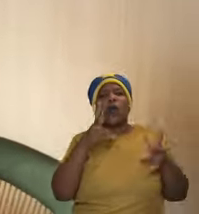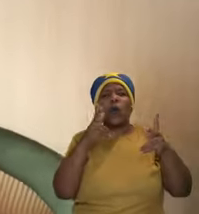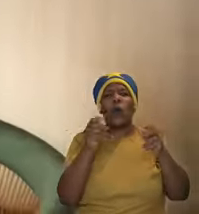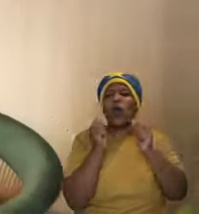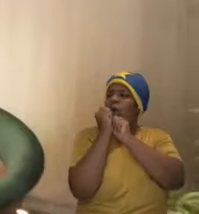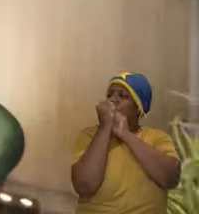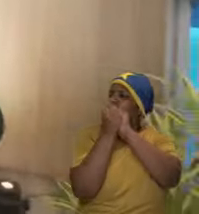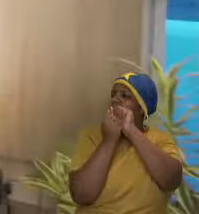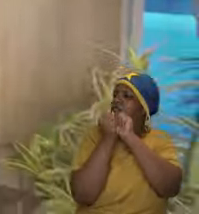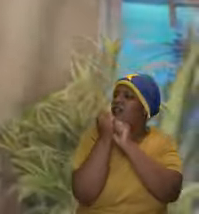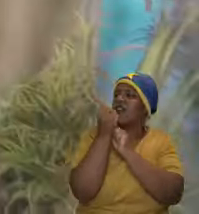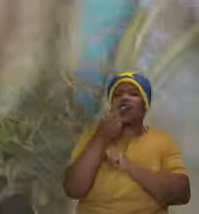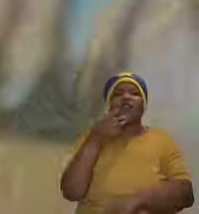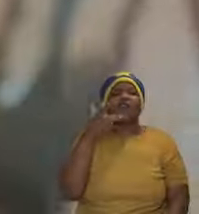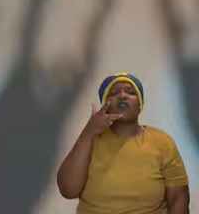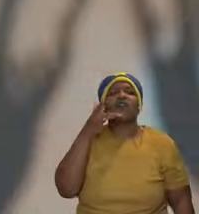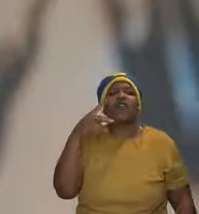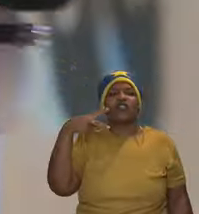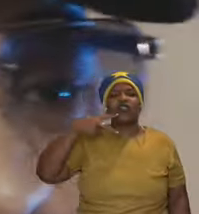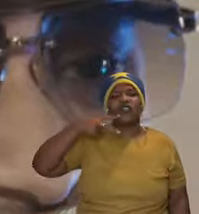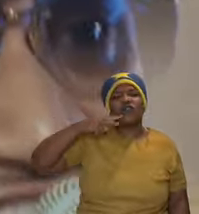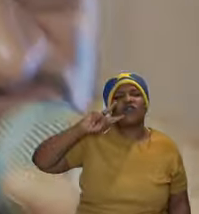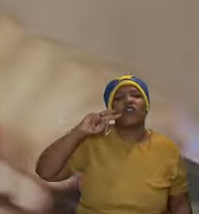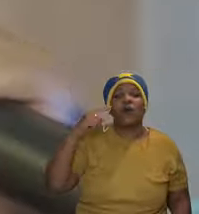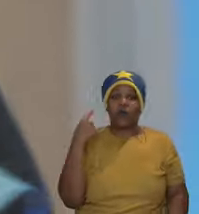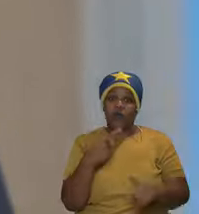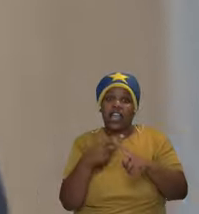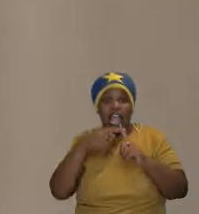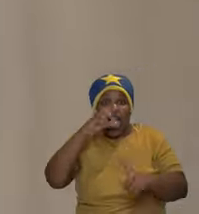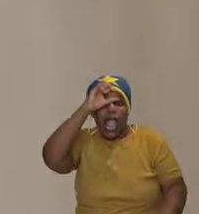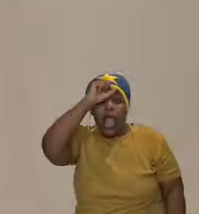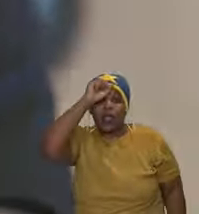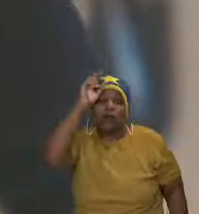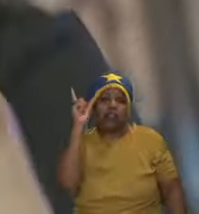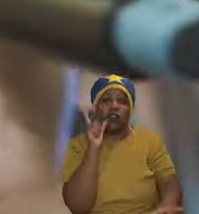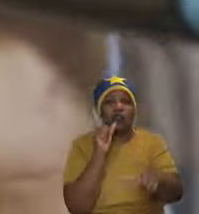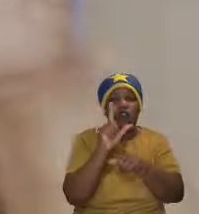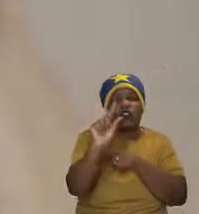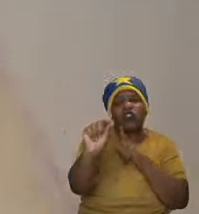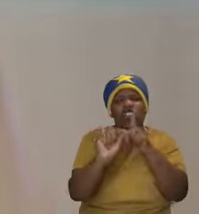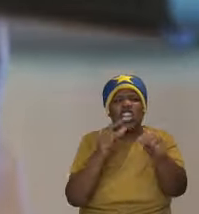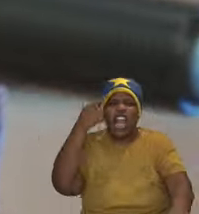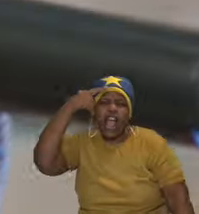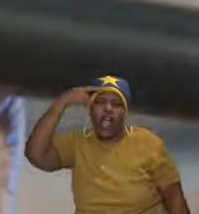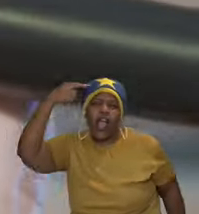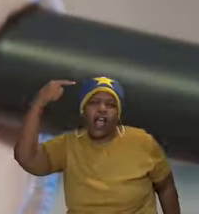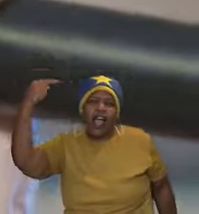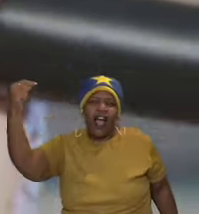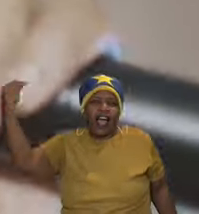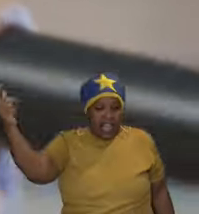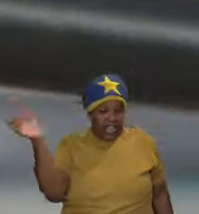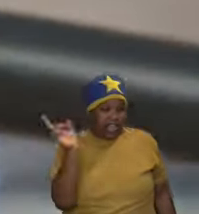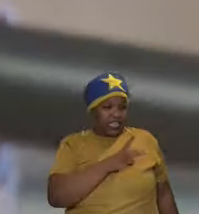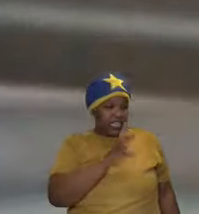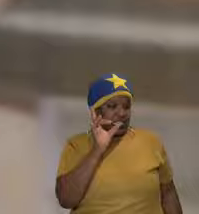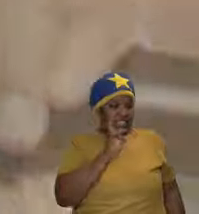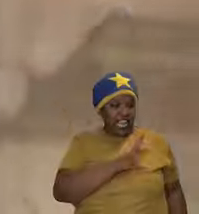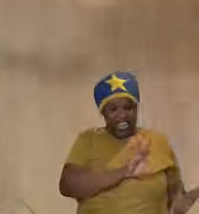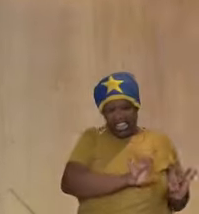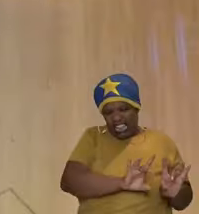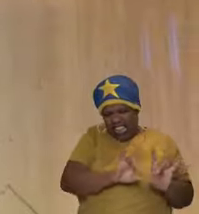beijo com gosto de vodka. Porque aprendi cedo a fugir da lógica. Ter como maior medo a